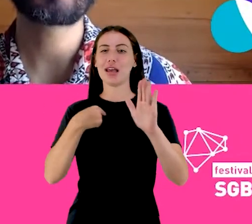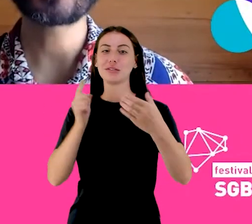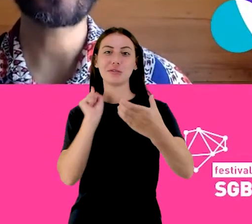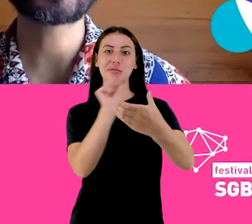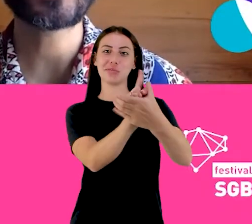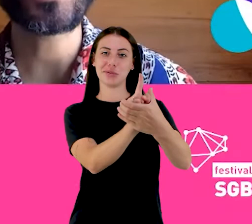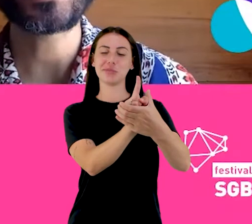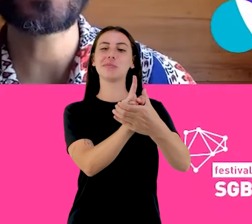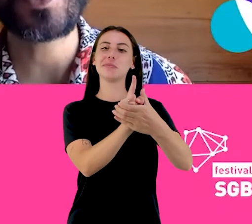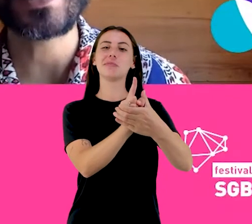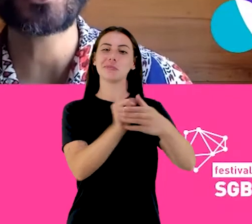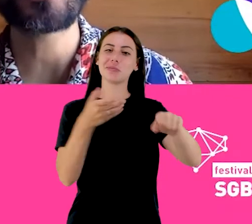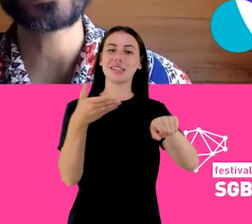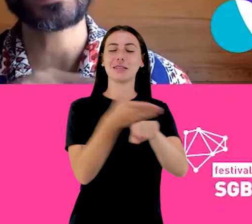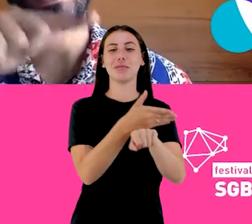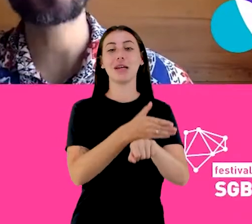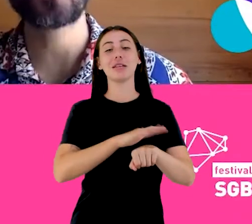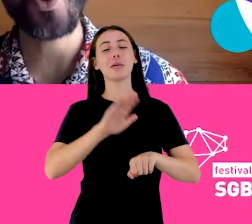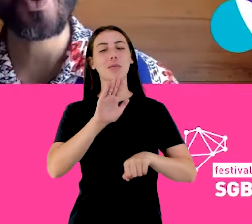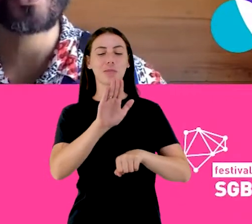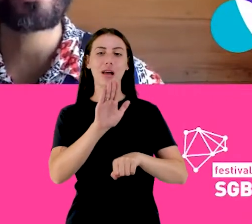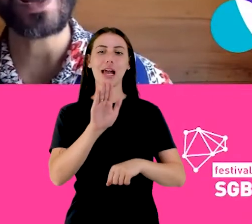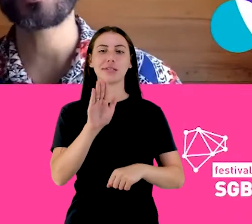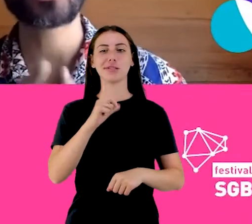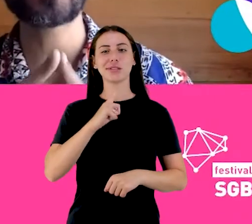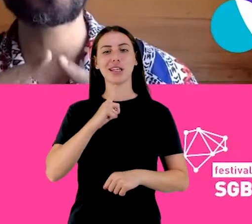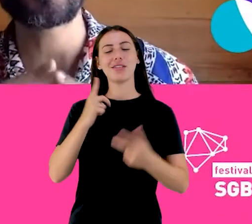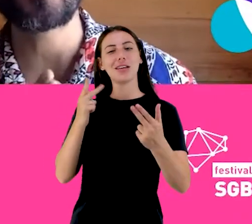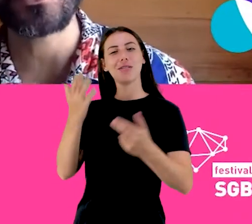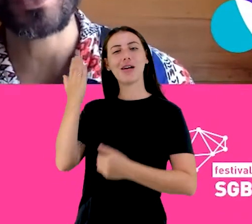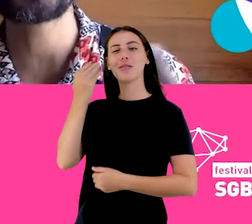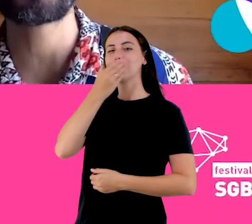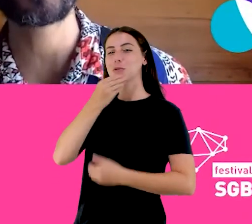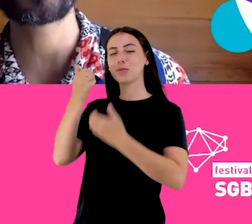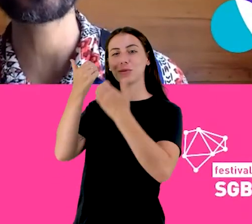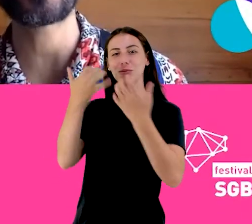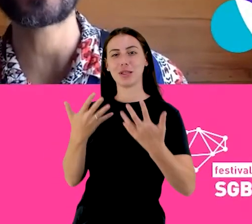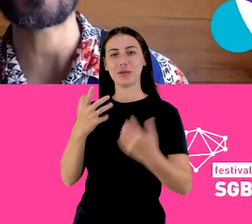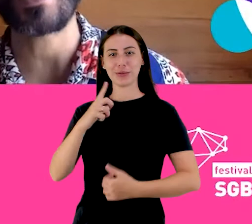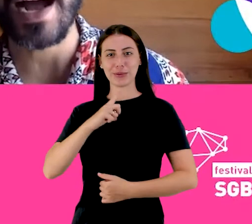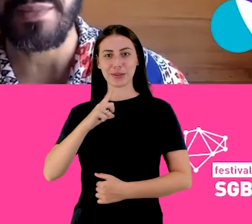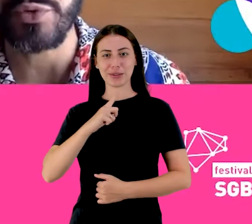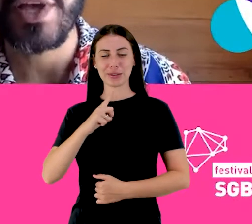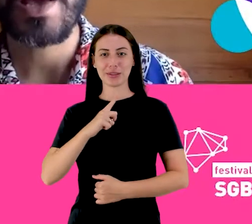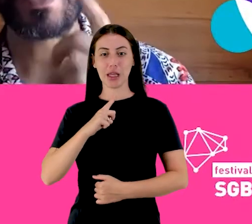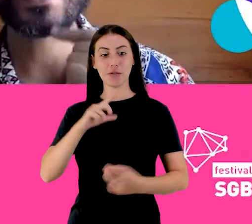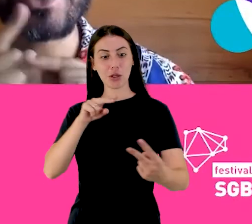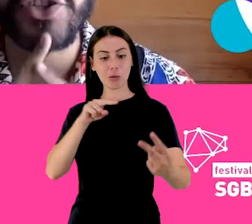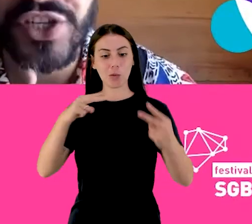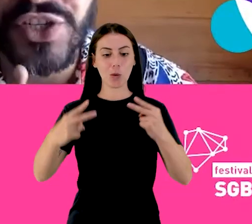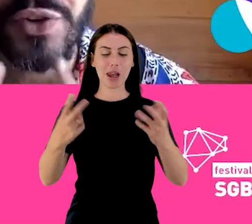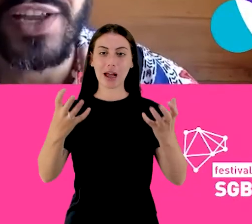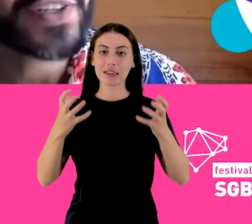Lindo demais. Rosana, eu ia até te perguntar sobre esse arco longo do impacto, porque diferente de um filme, ele não acaba rápido.